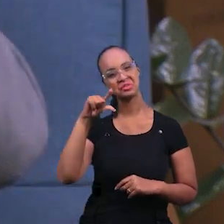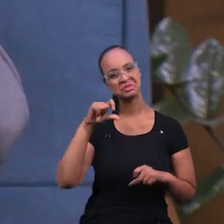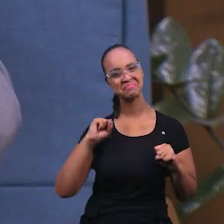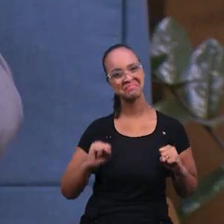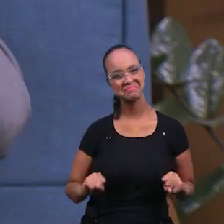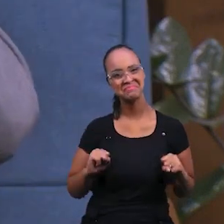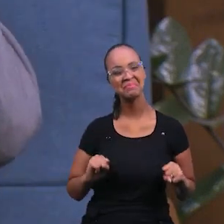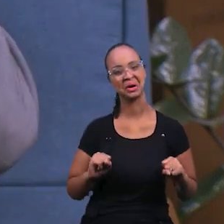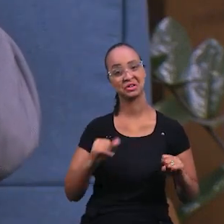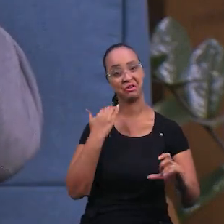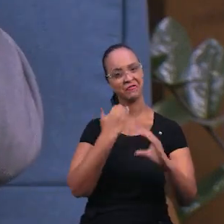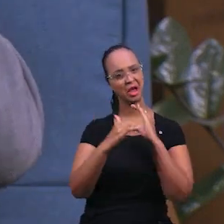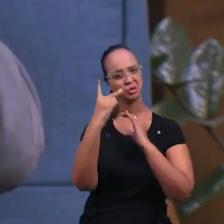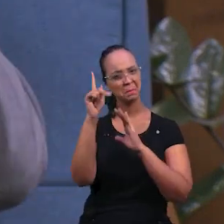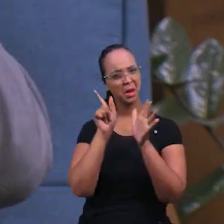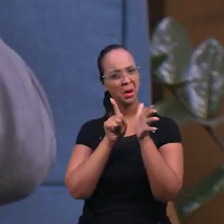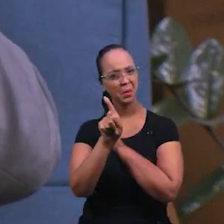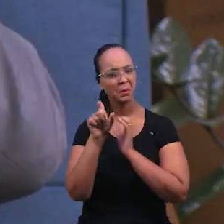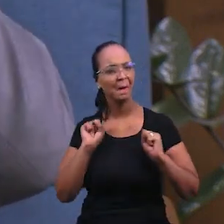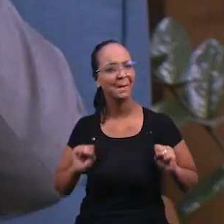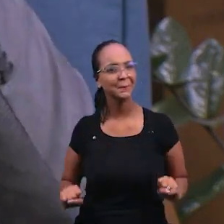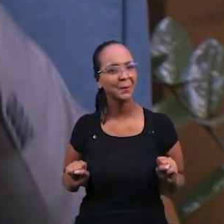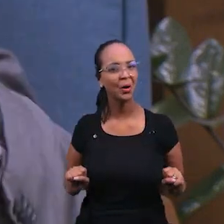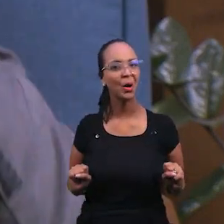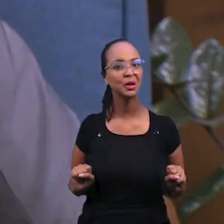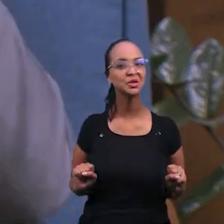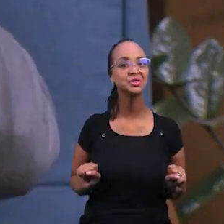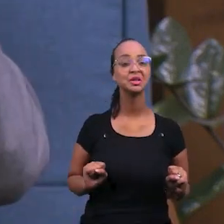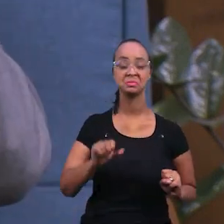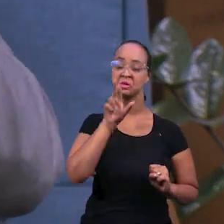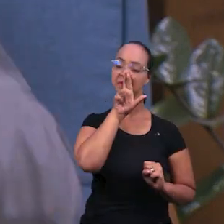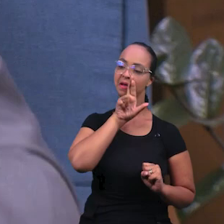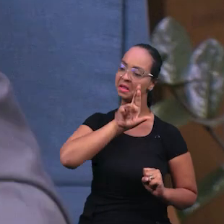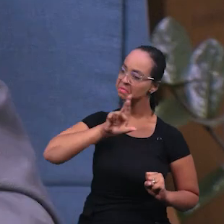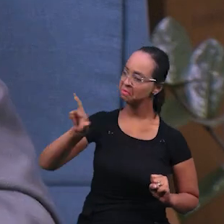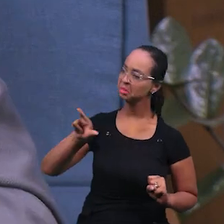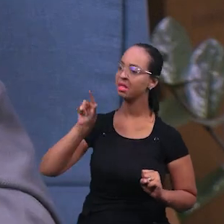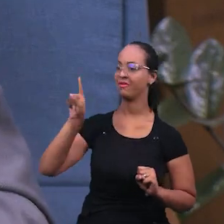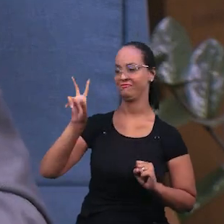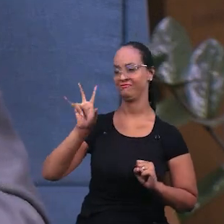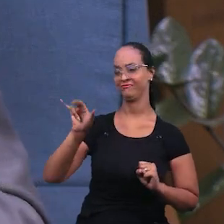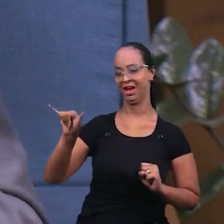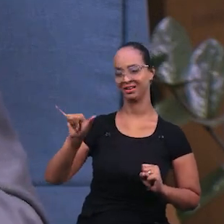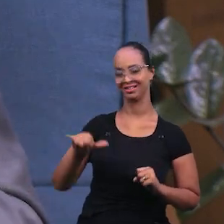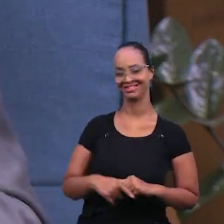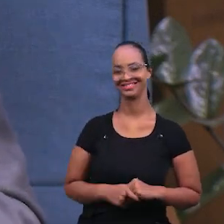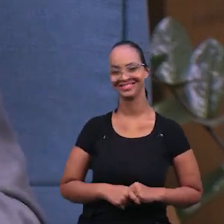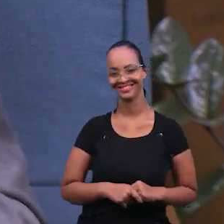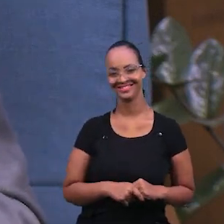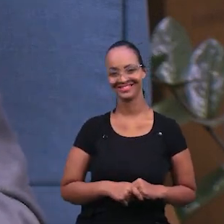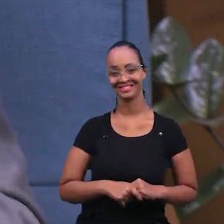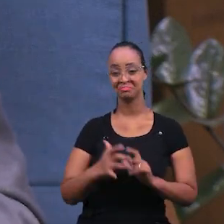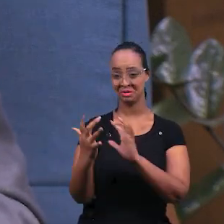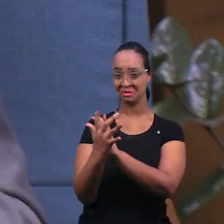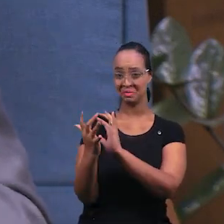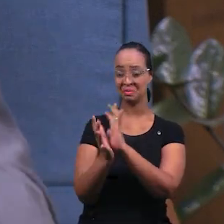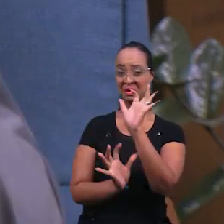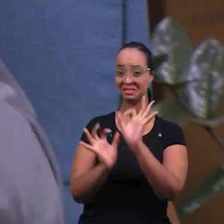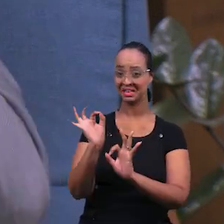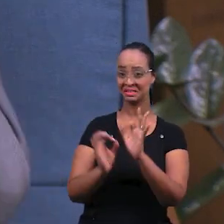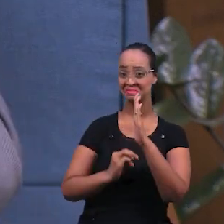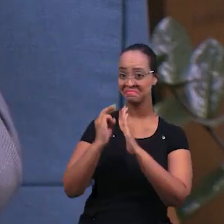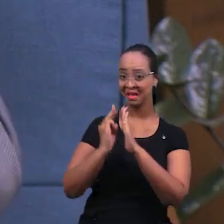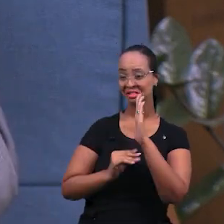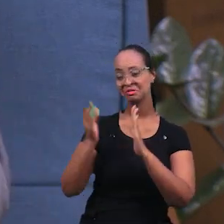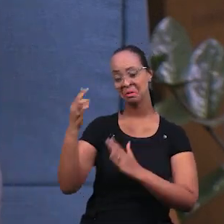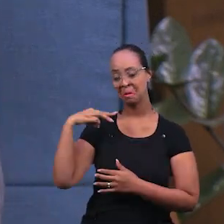contato@radiomanaim.com.br. Você pode enviar a sua pergunta e o nosso pessoal vai redirecionar para o grupo de Organização e Método.